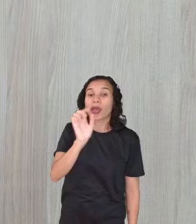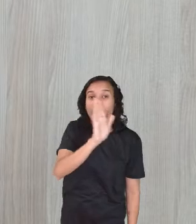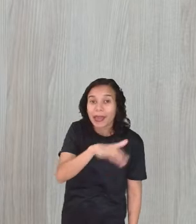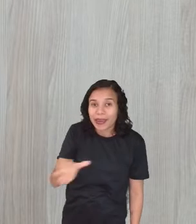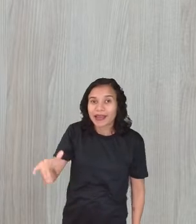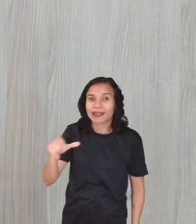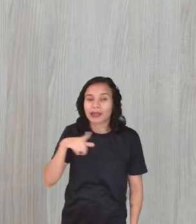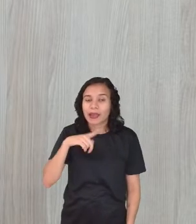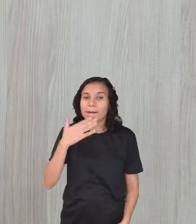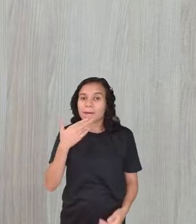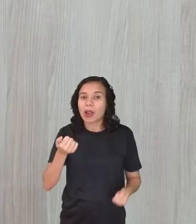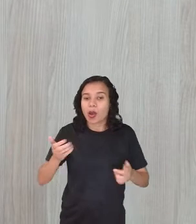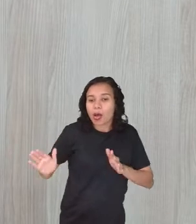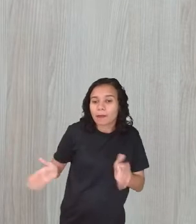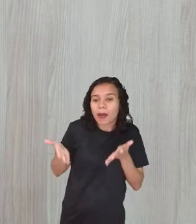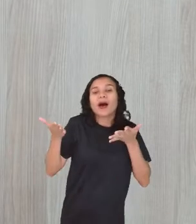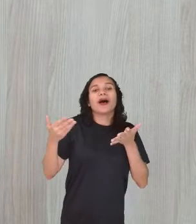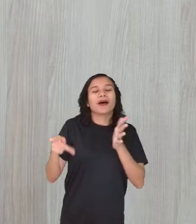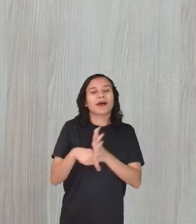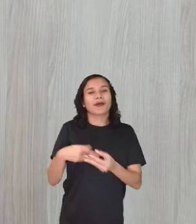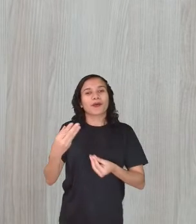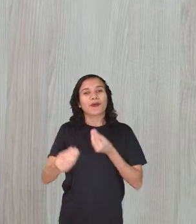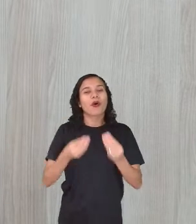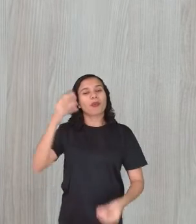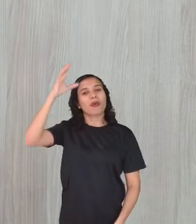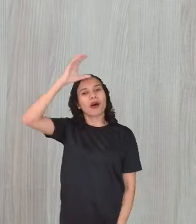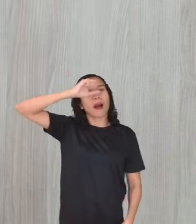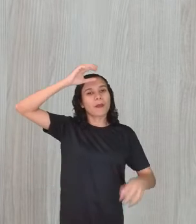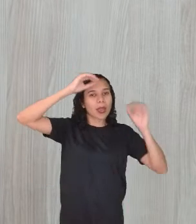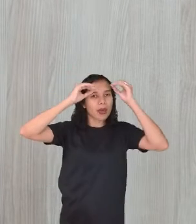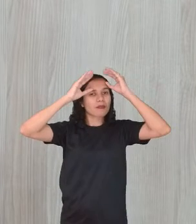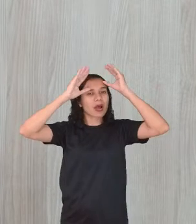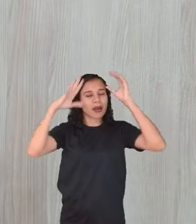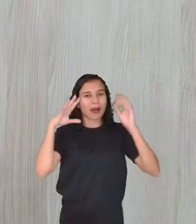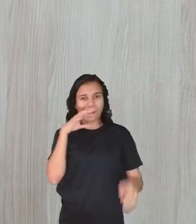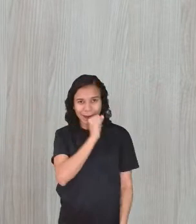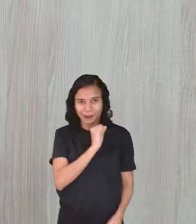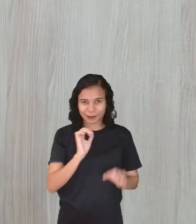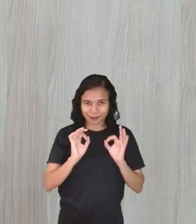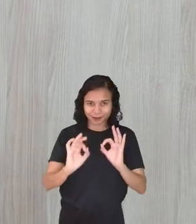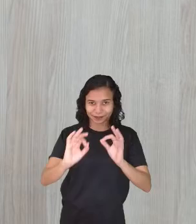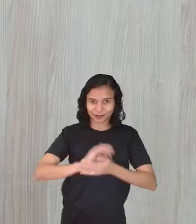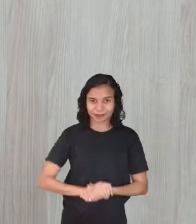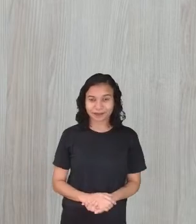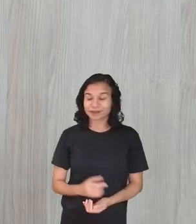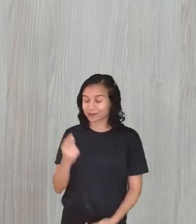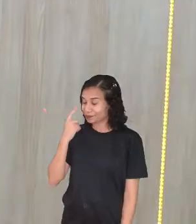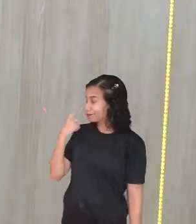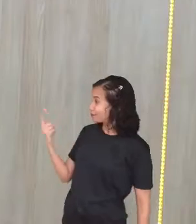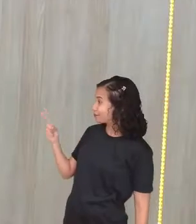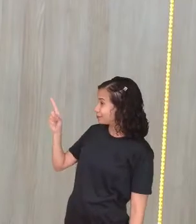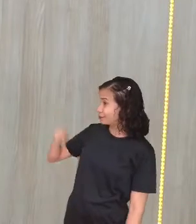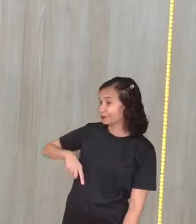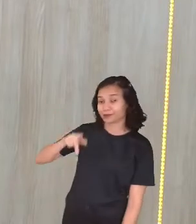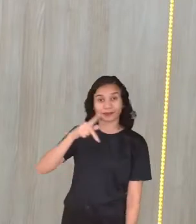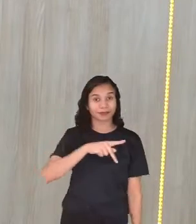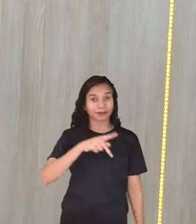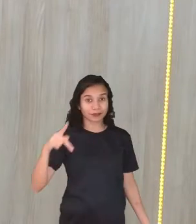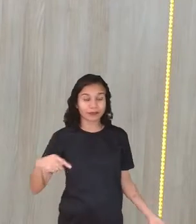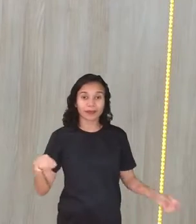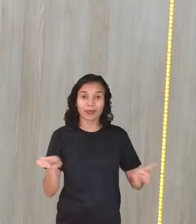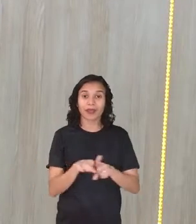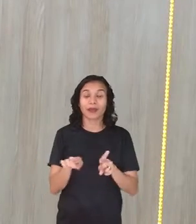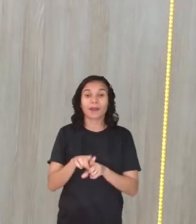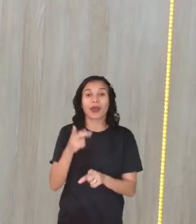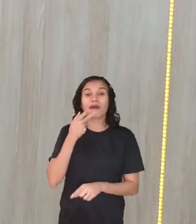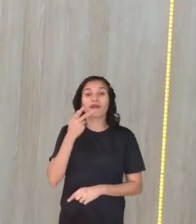são mais desenroladas nessa questão e conseguem aprender mais rápido, tá certo? Pois é, professora Cláudia. E também precisamos dizer